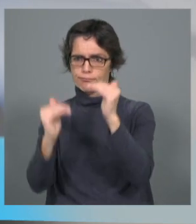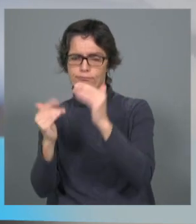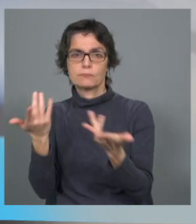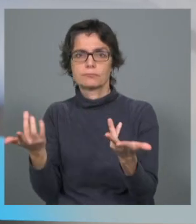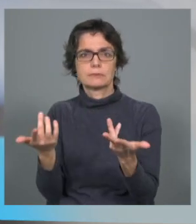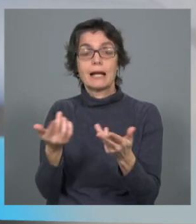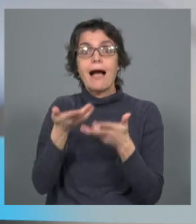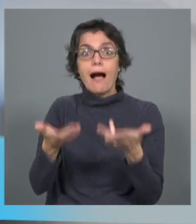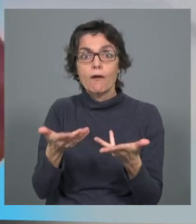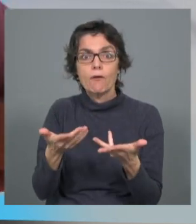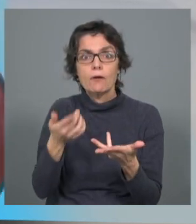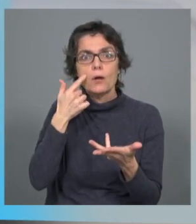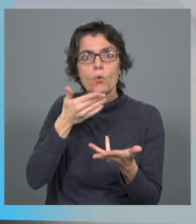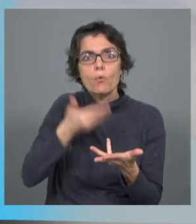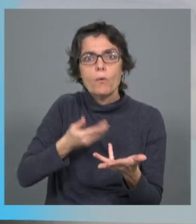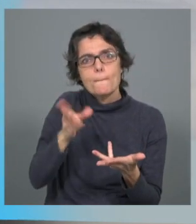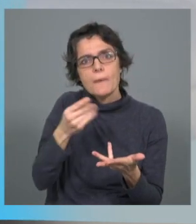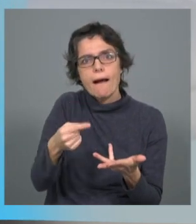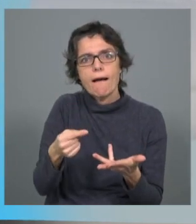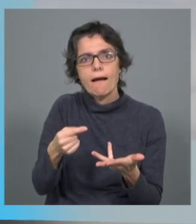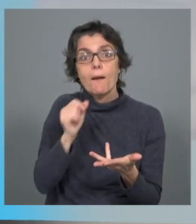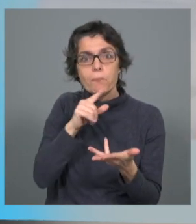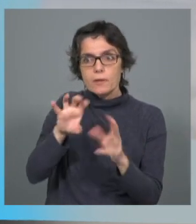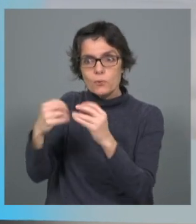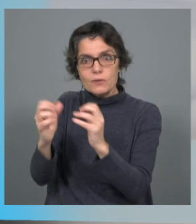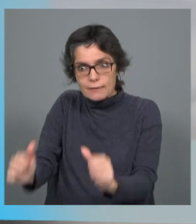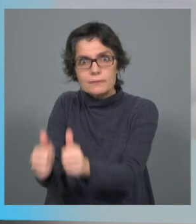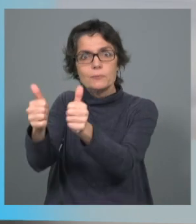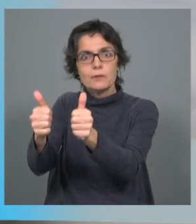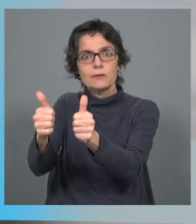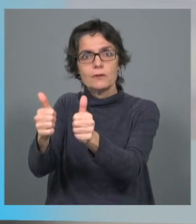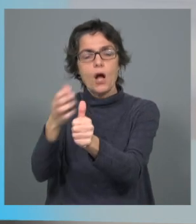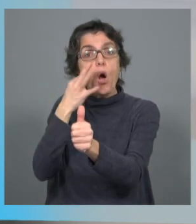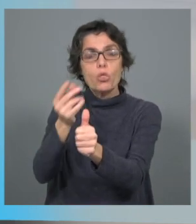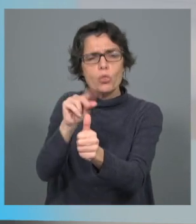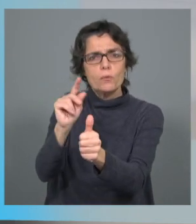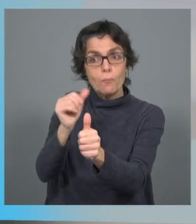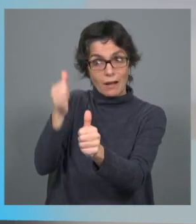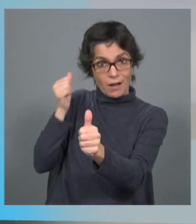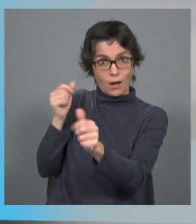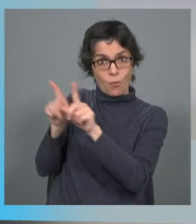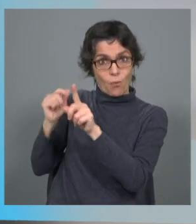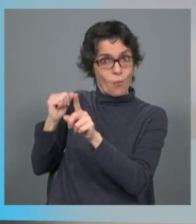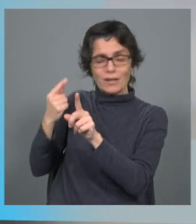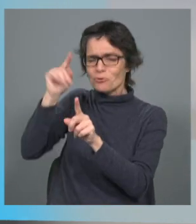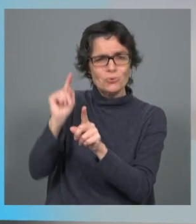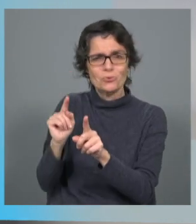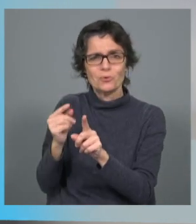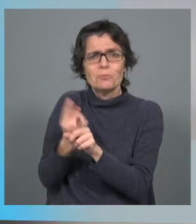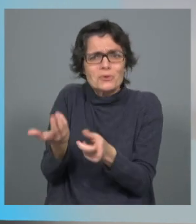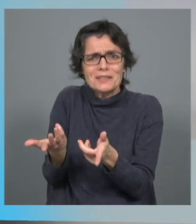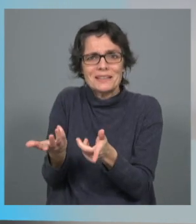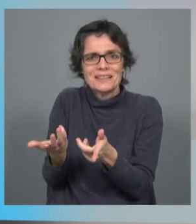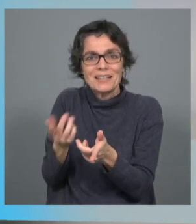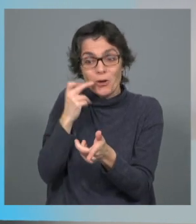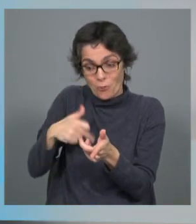para ousarmos transformar a sociedade, transformar o mundo, criar um mundo verdadeiramente diferente.